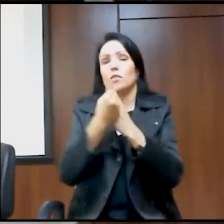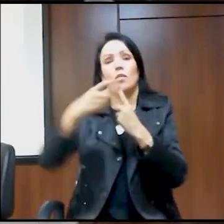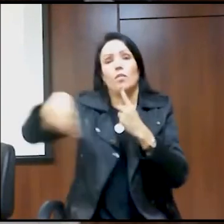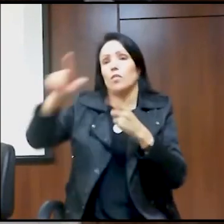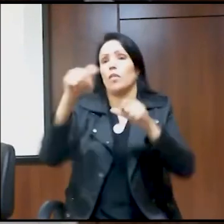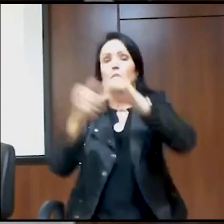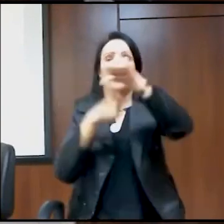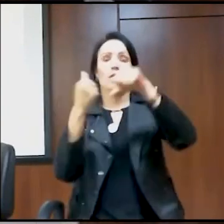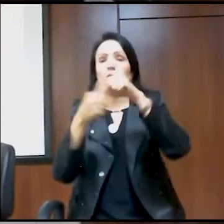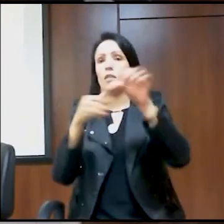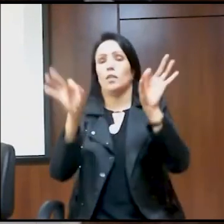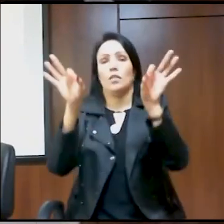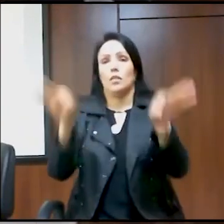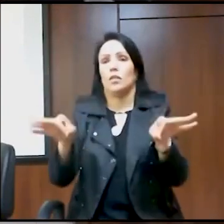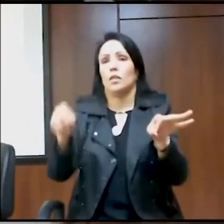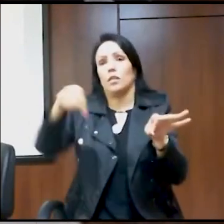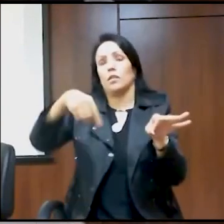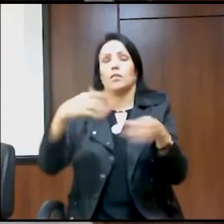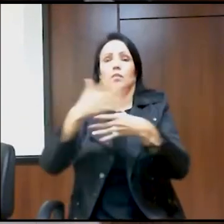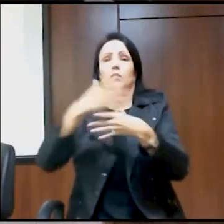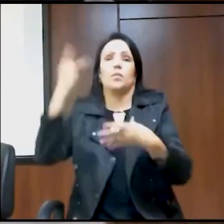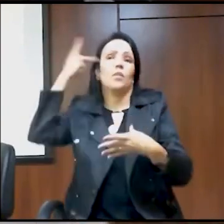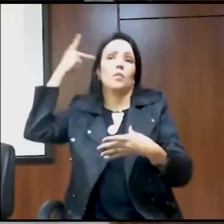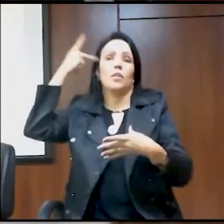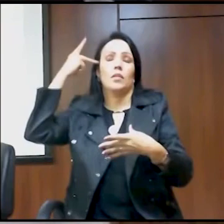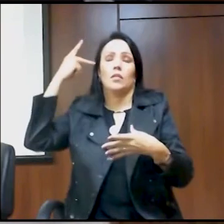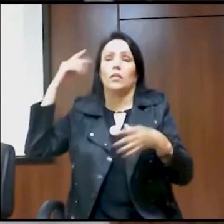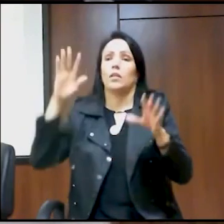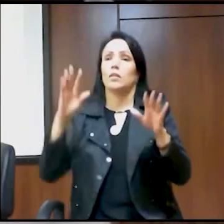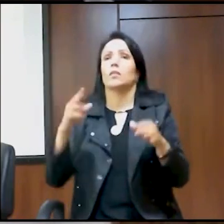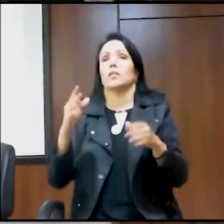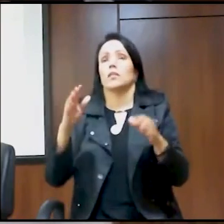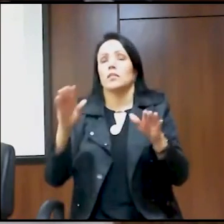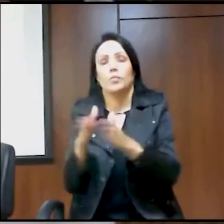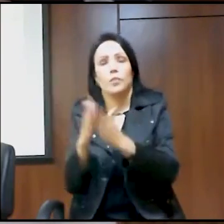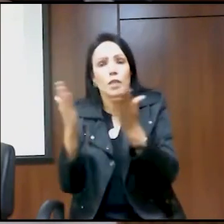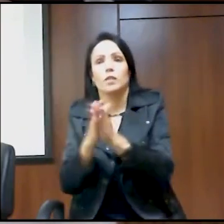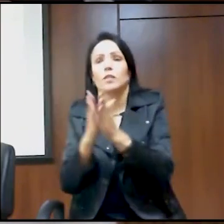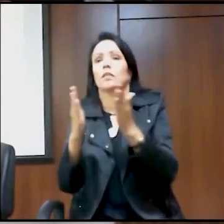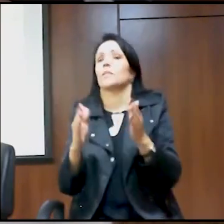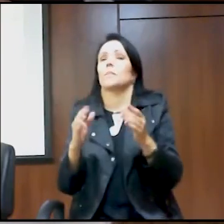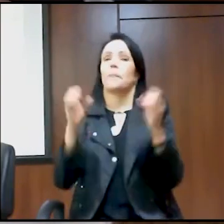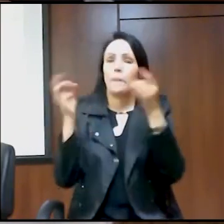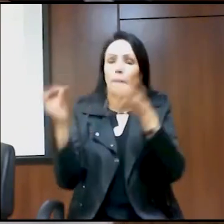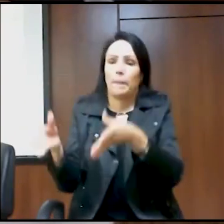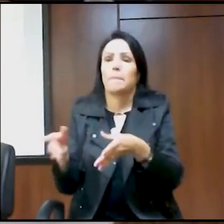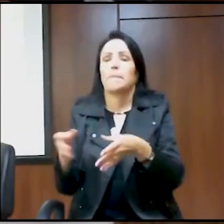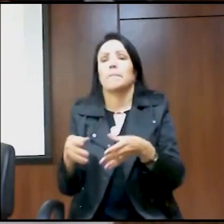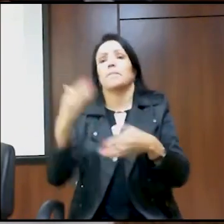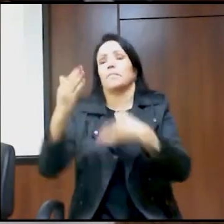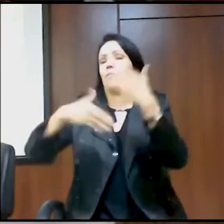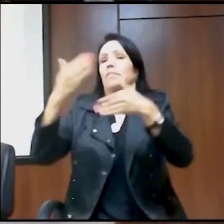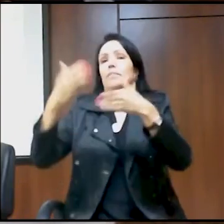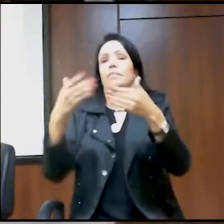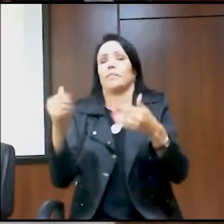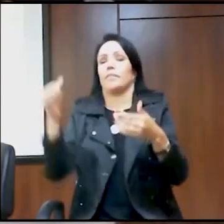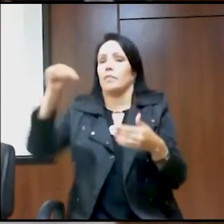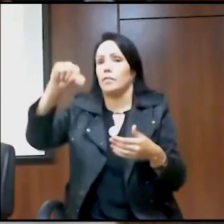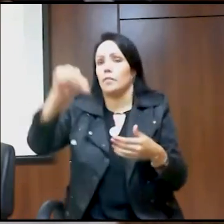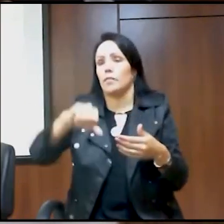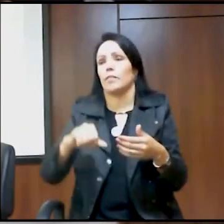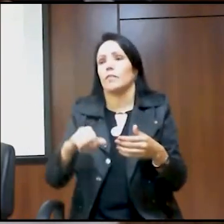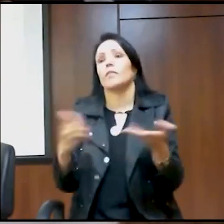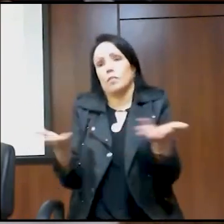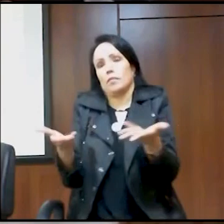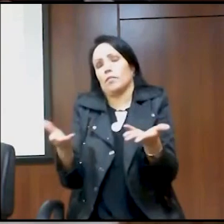mudar essa realidade aqui na cidade de São Paulo, né, de tanta miséria, tanto abandono e tanto processo de criminalização como